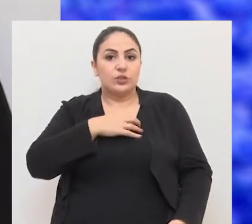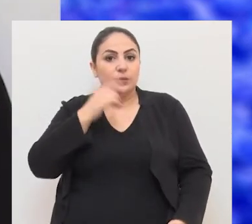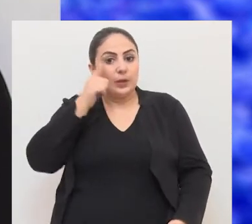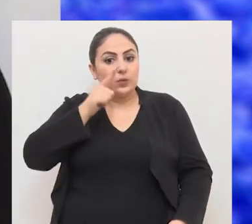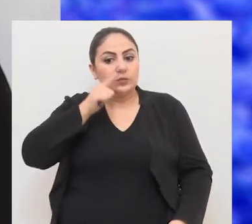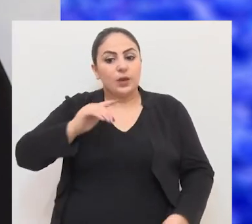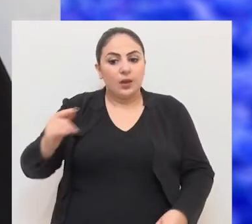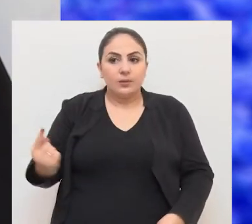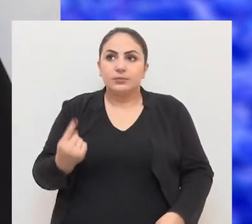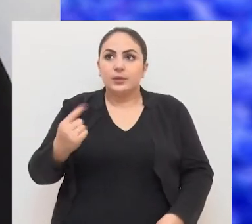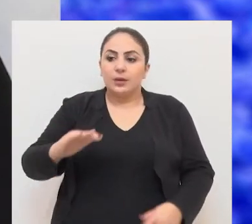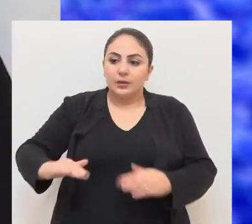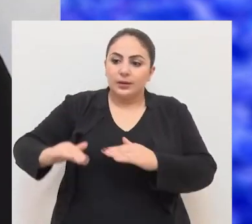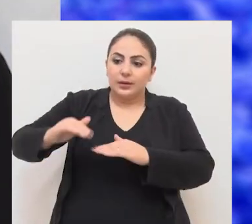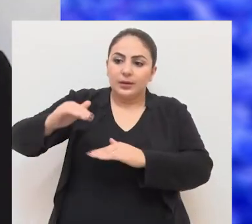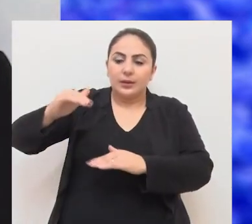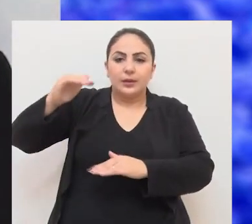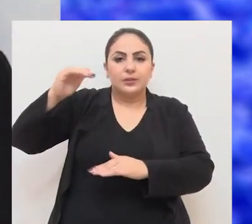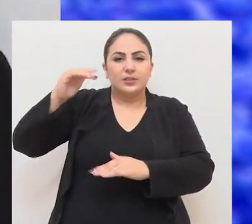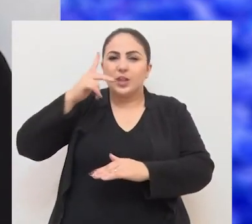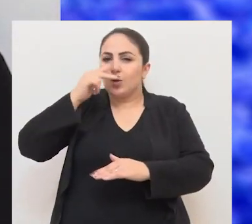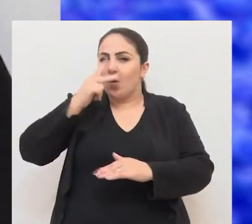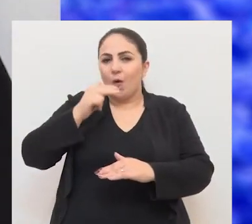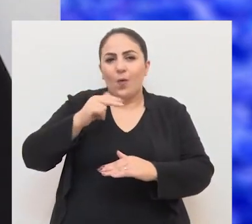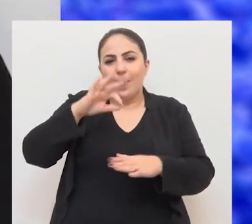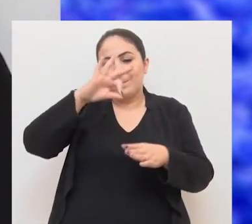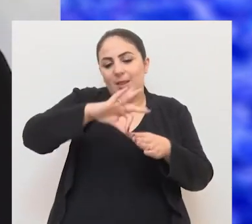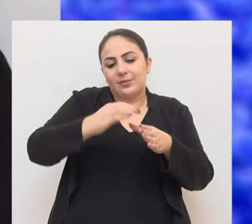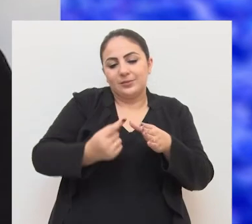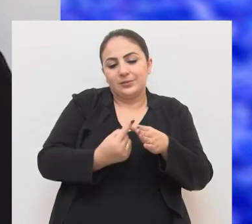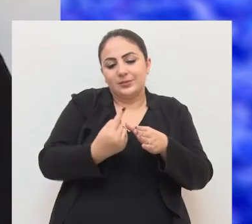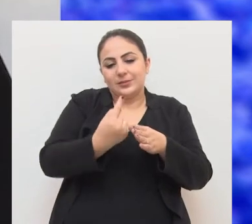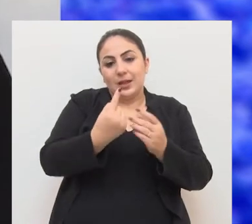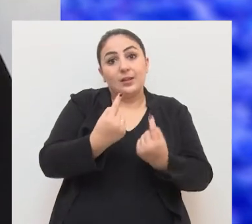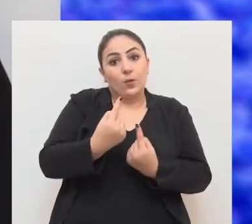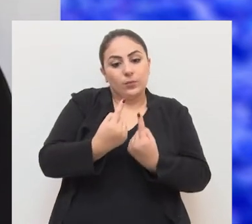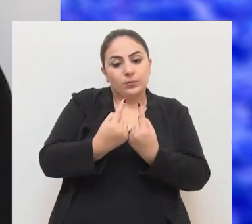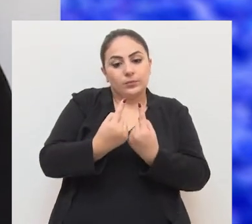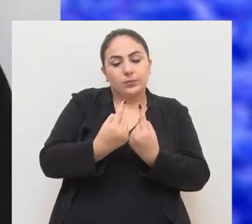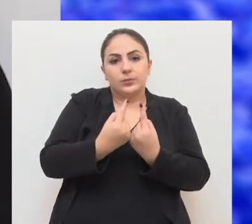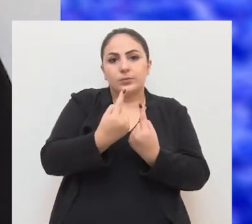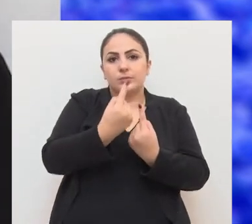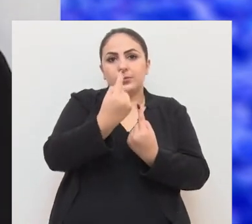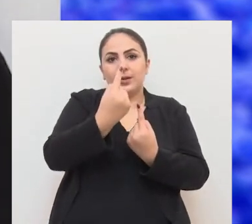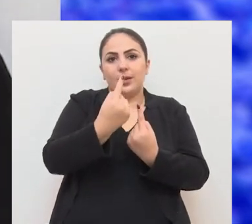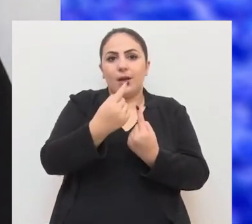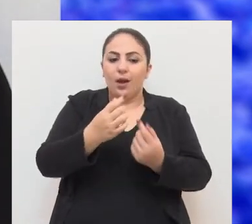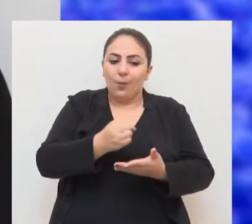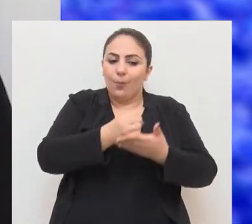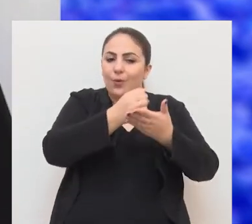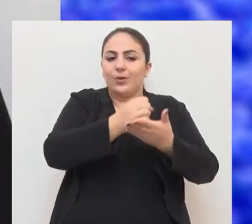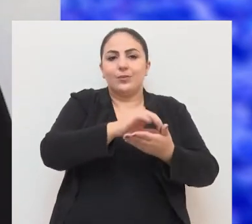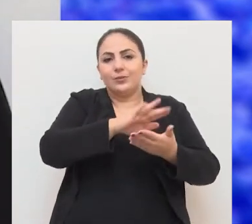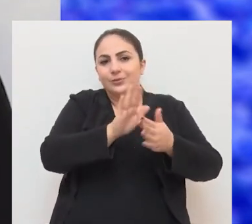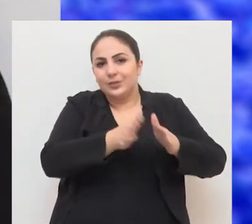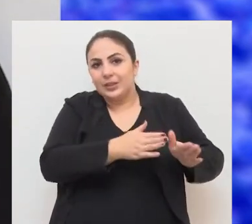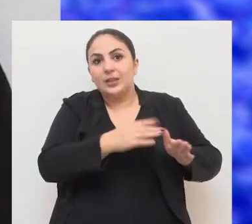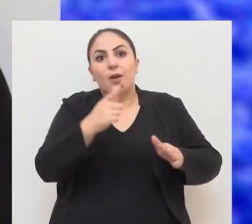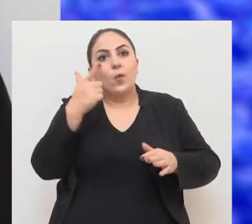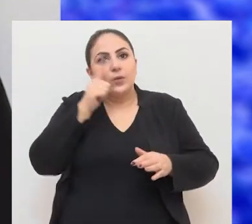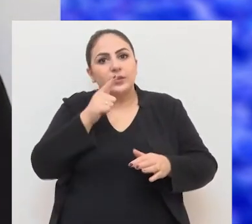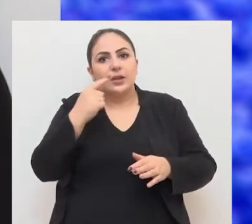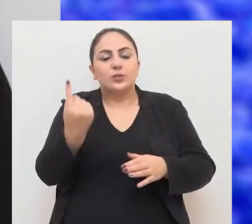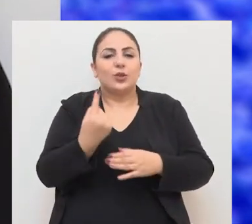eles cresçam. E aí, conforme essa plantinha vai crescendo e criando raízes, a estaca sai, né, e o filho consegue crescer forte, com as